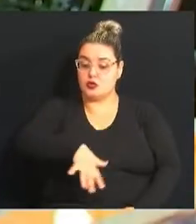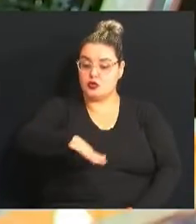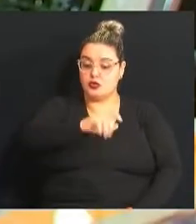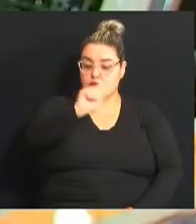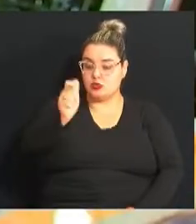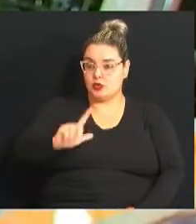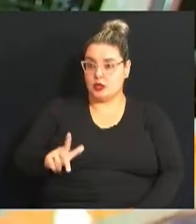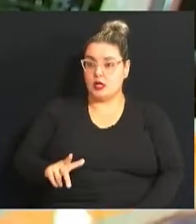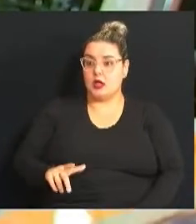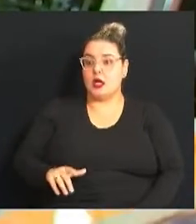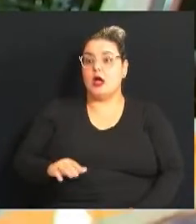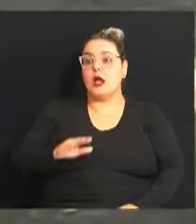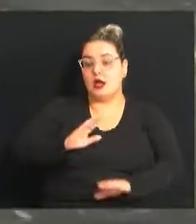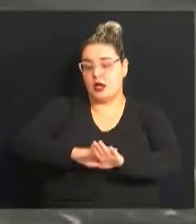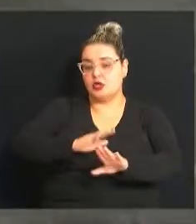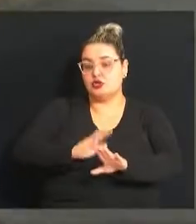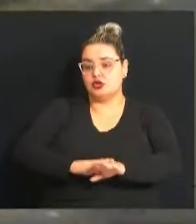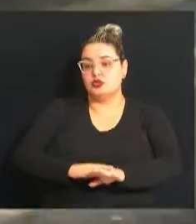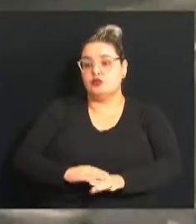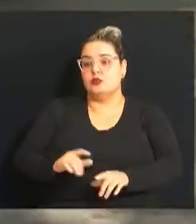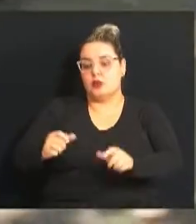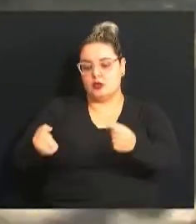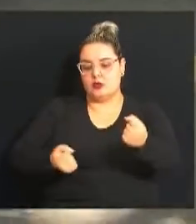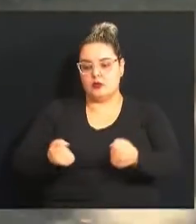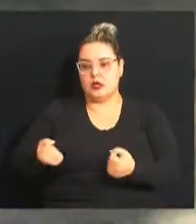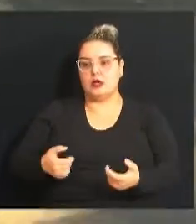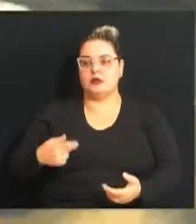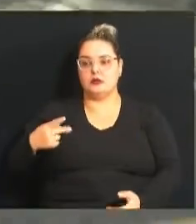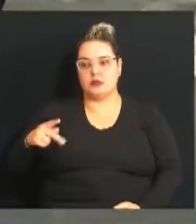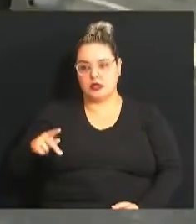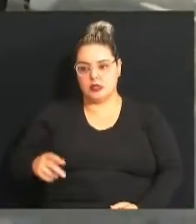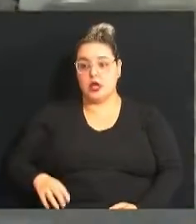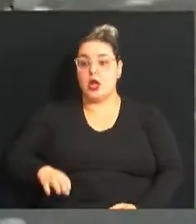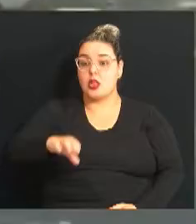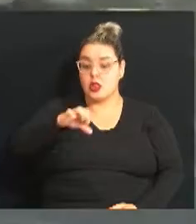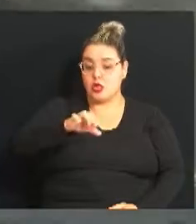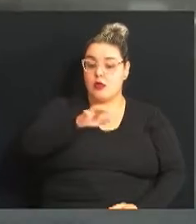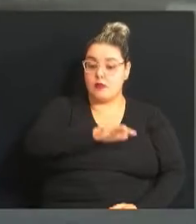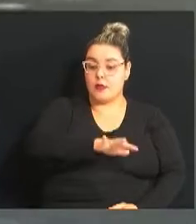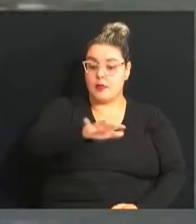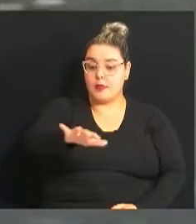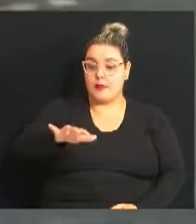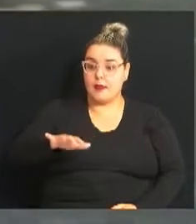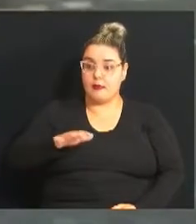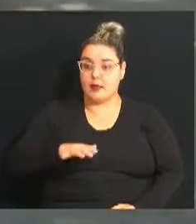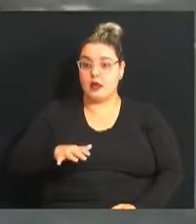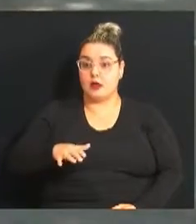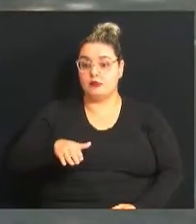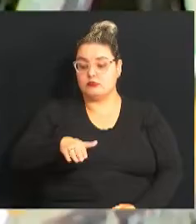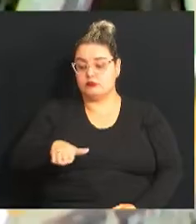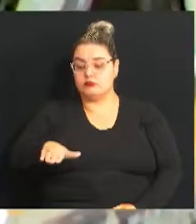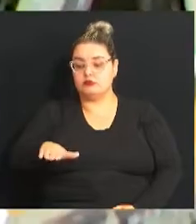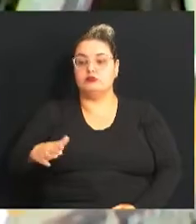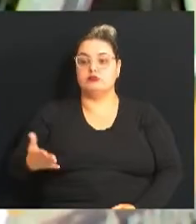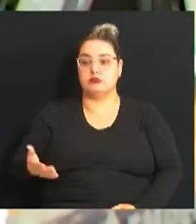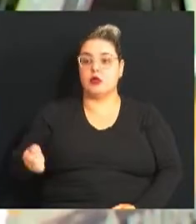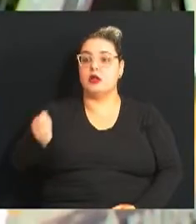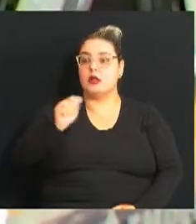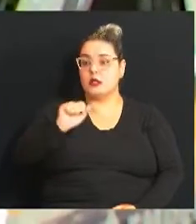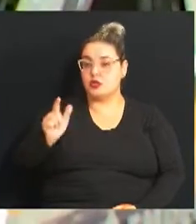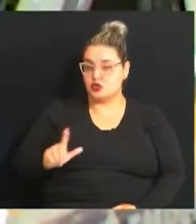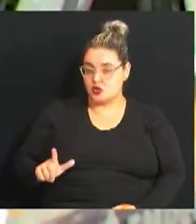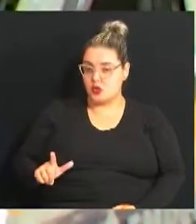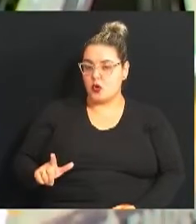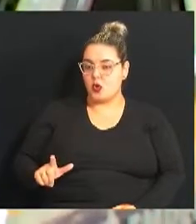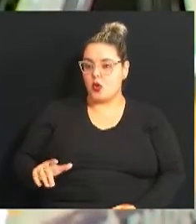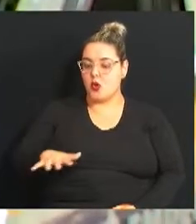o crédito para o veículo dela. Em Campinas nós temos 9 setores mapeados como o estacionamento da zona azul. Então